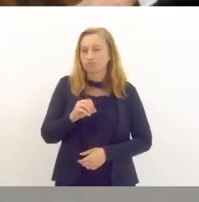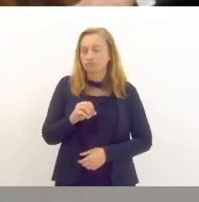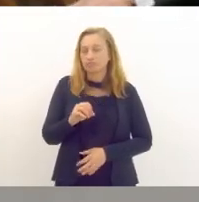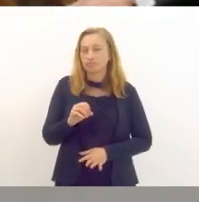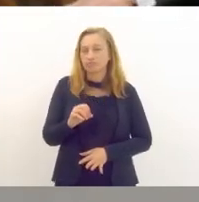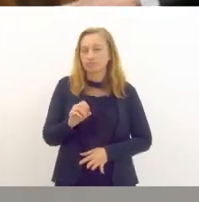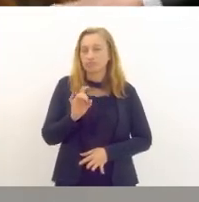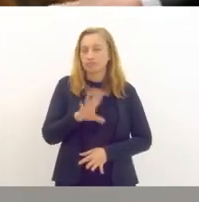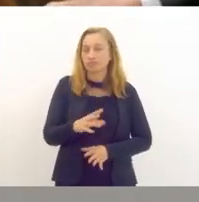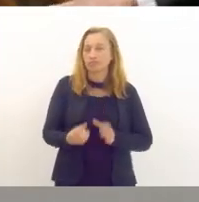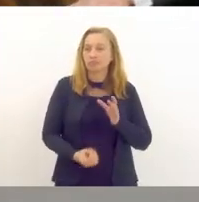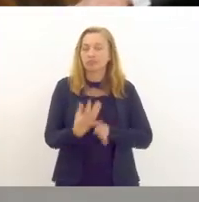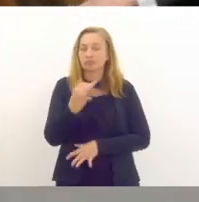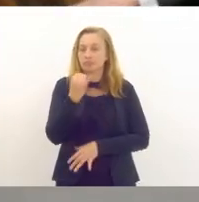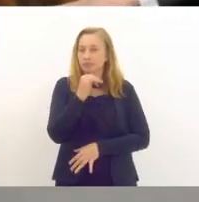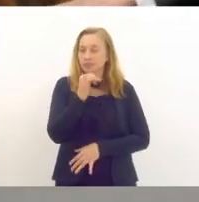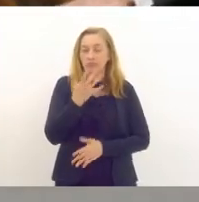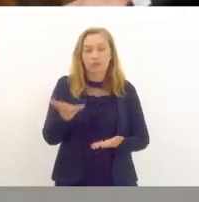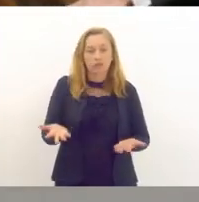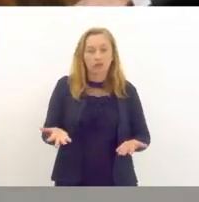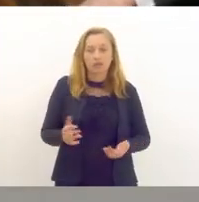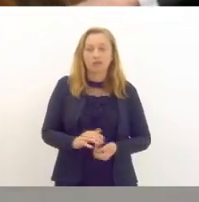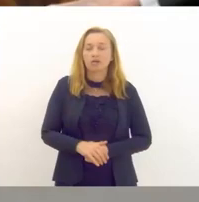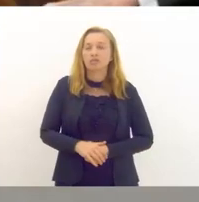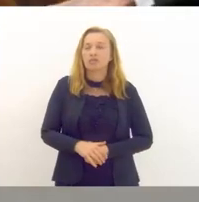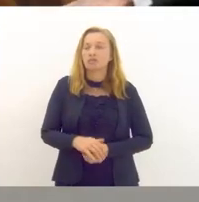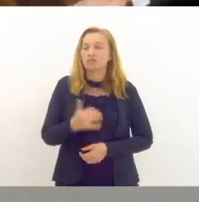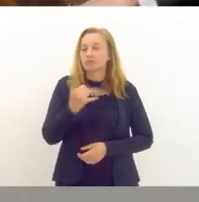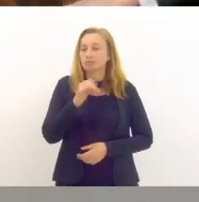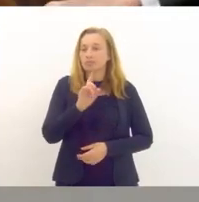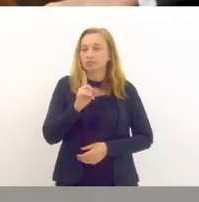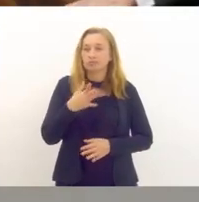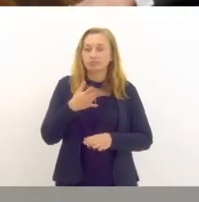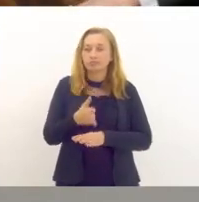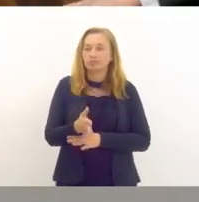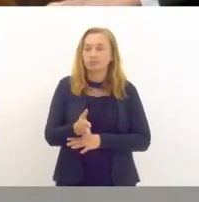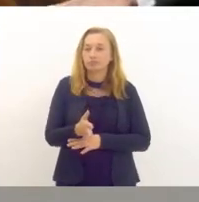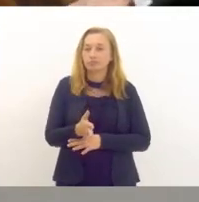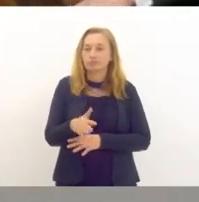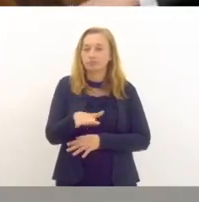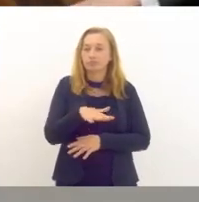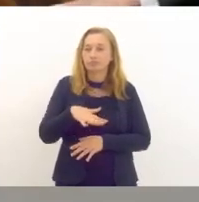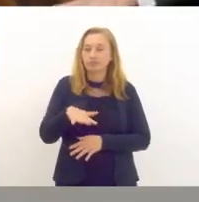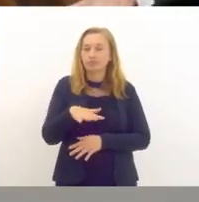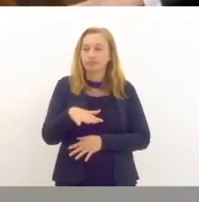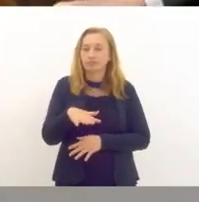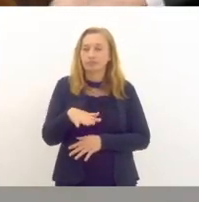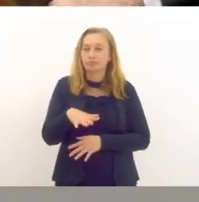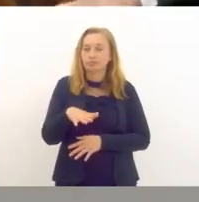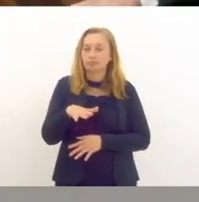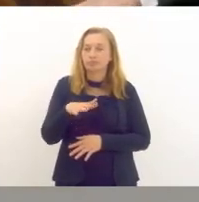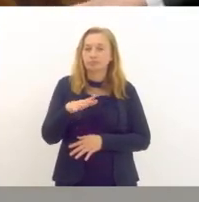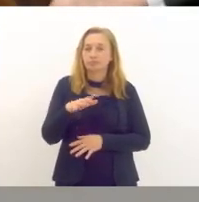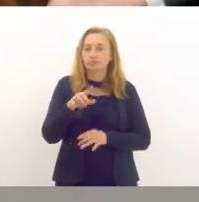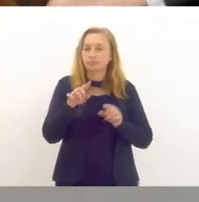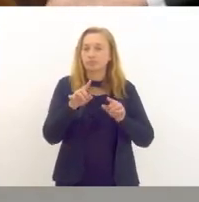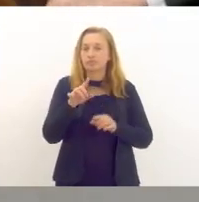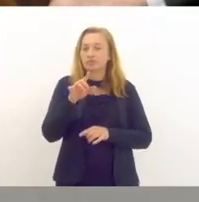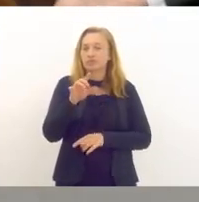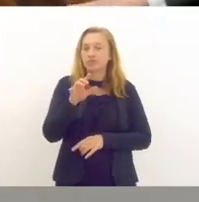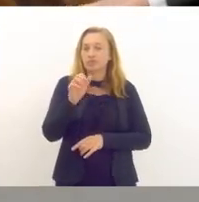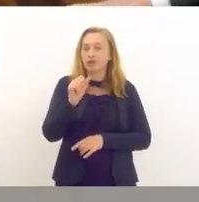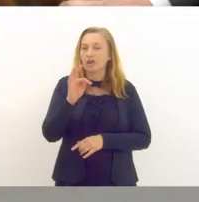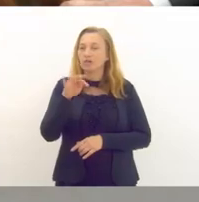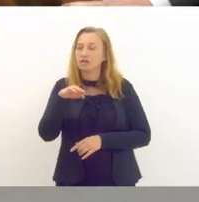só produzida essa aquela energia que produz não é para na rede de alta tensão e depois não baixar